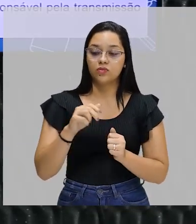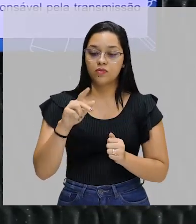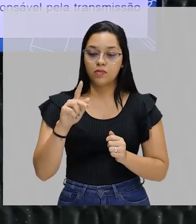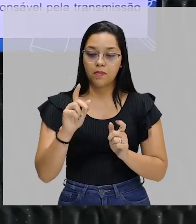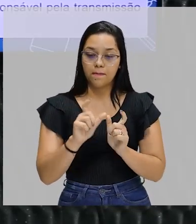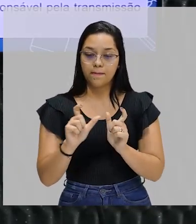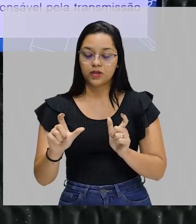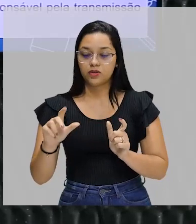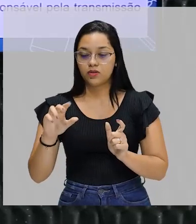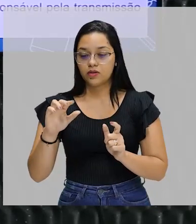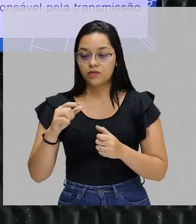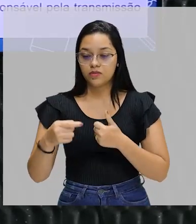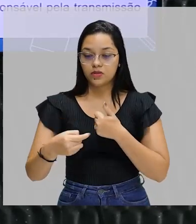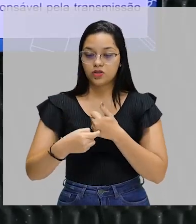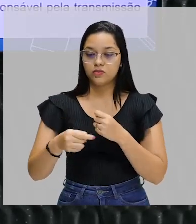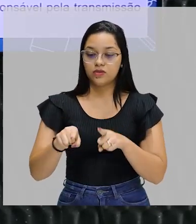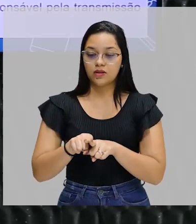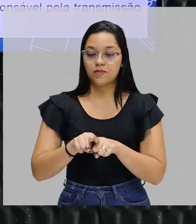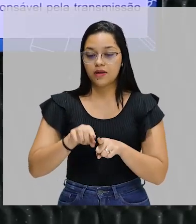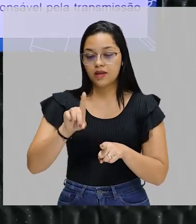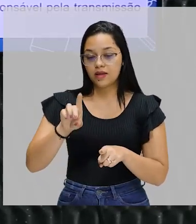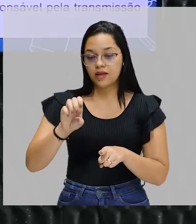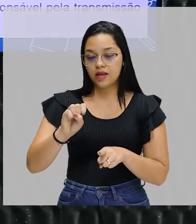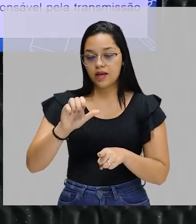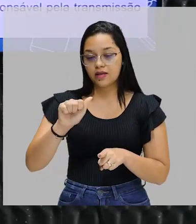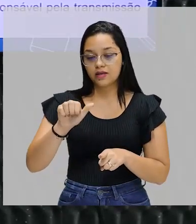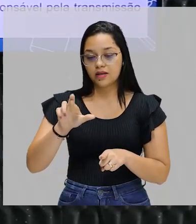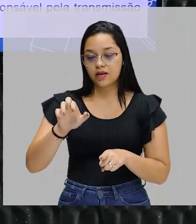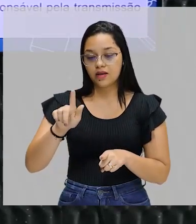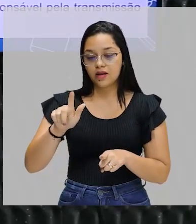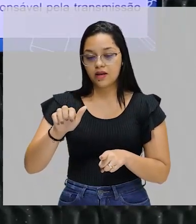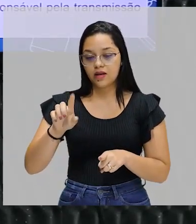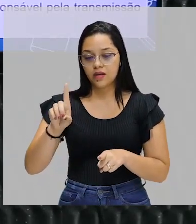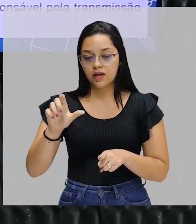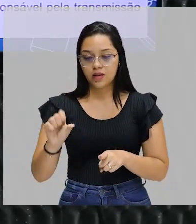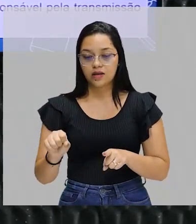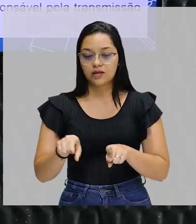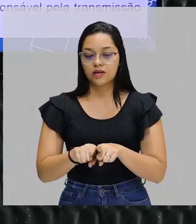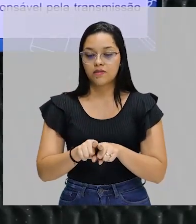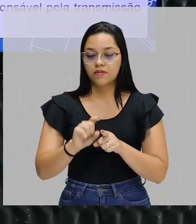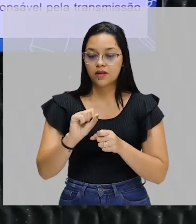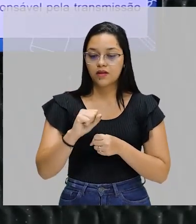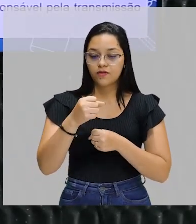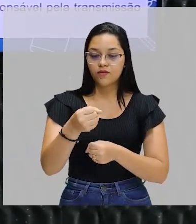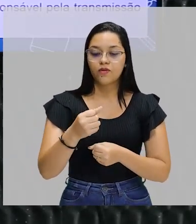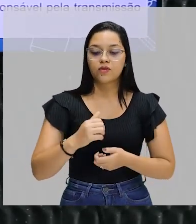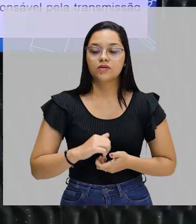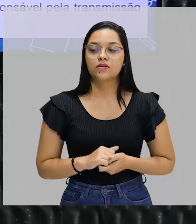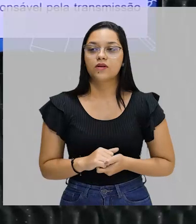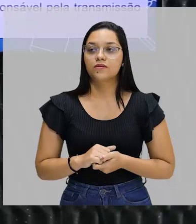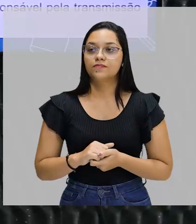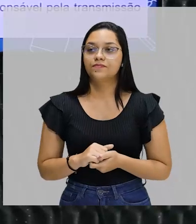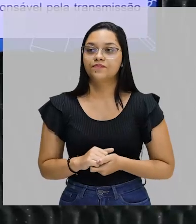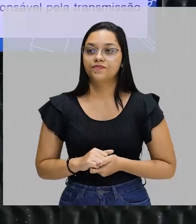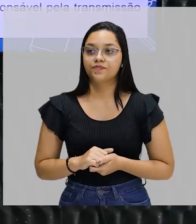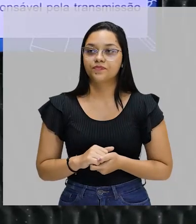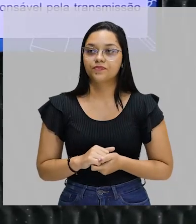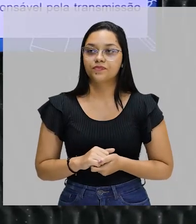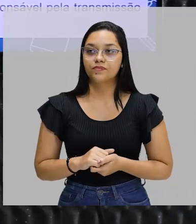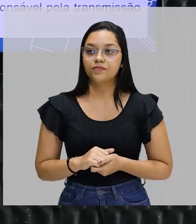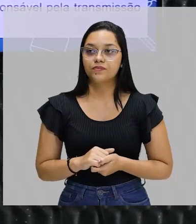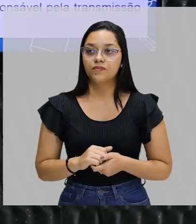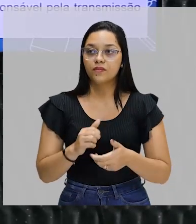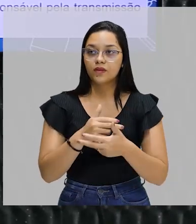partículas positivas e por partículas descarregadas. Pela força eletromagnética, certo?